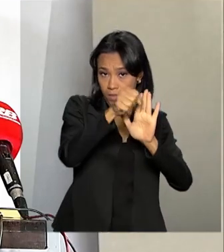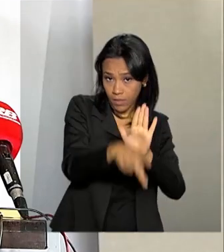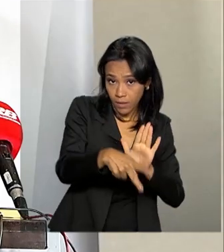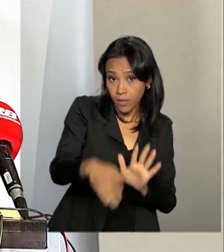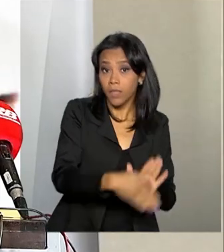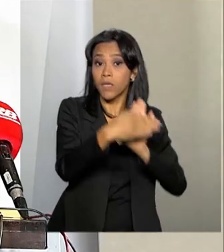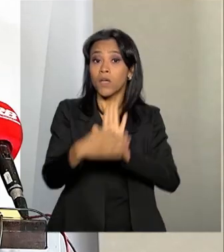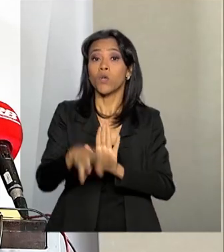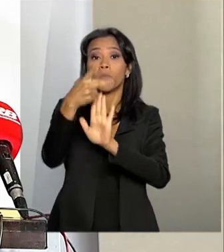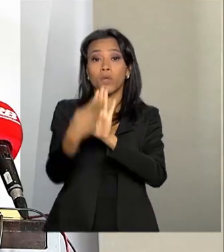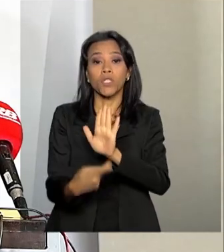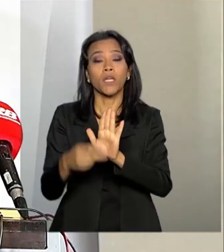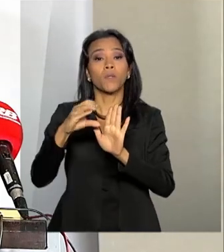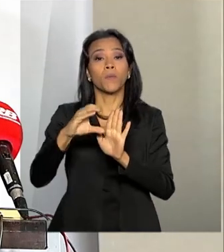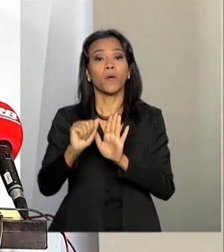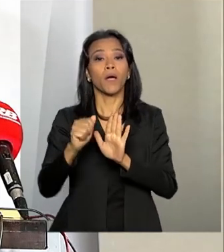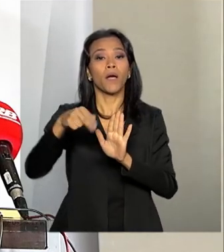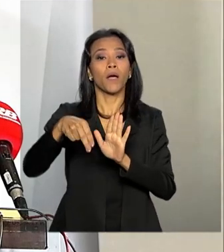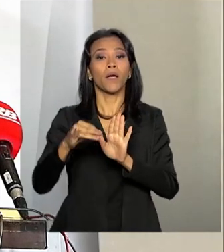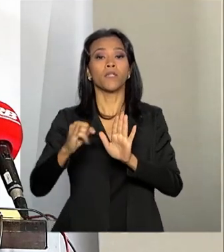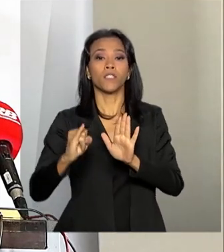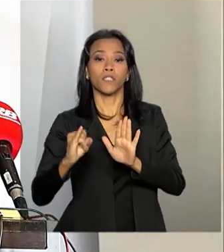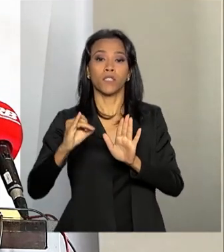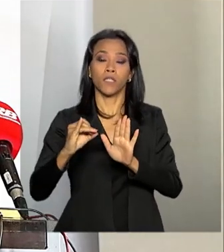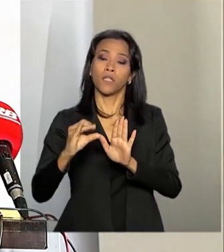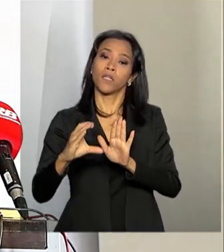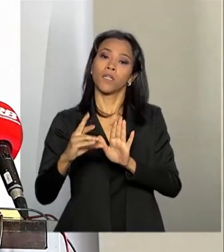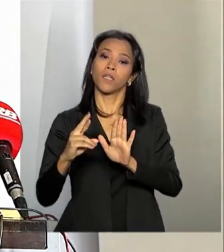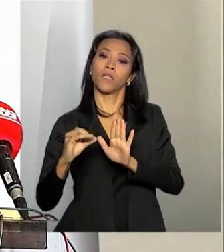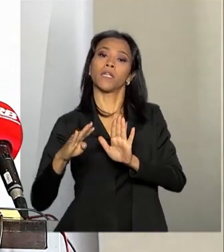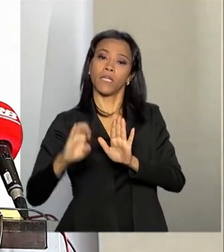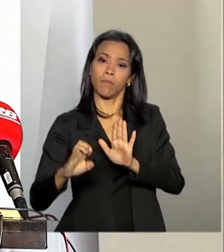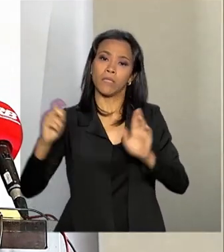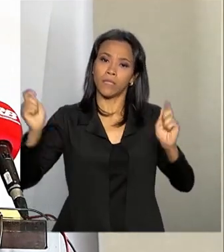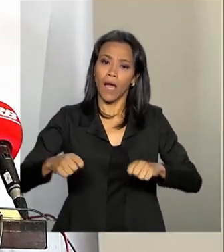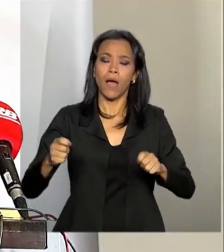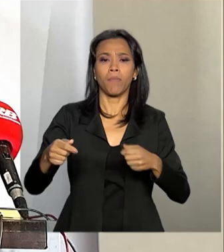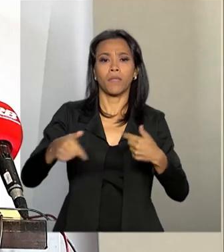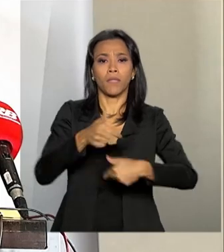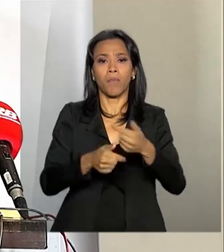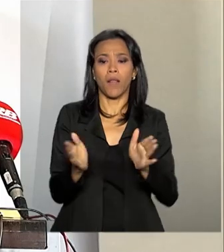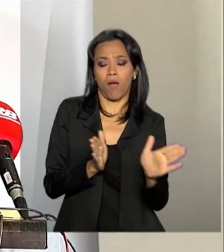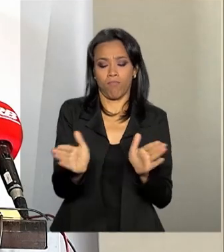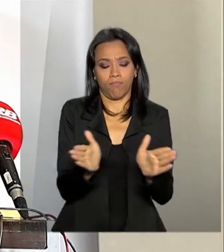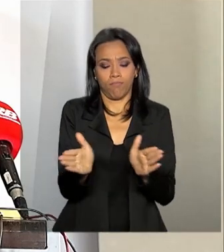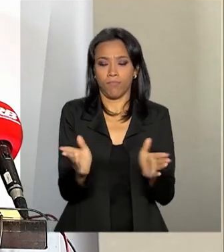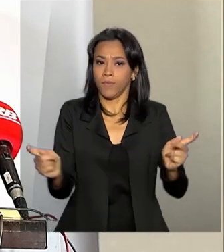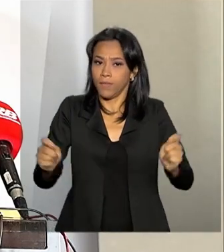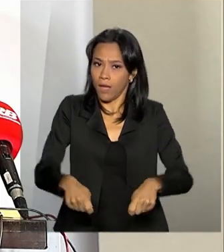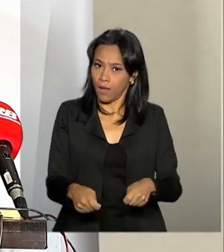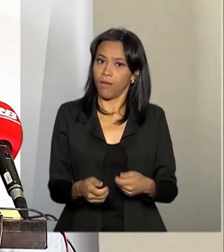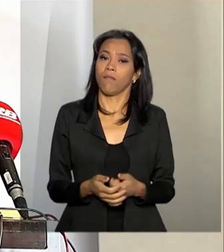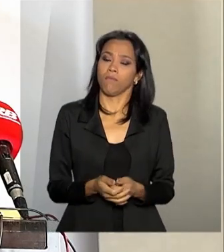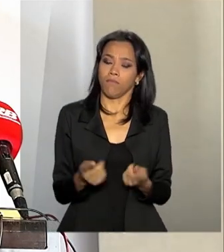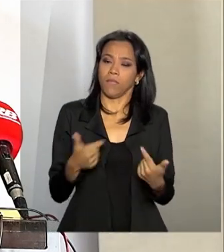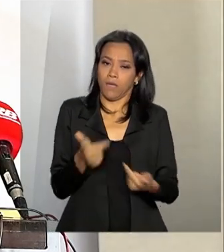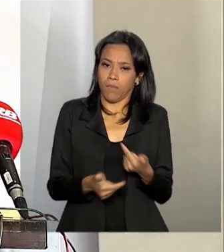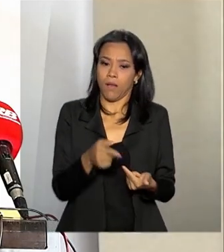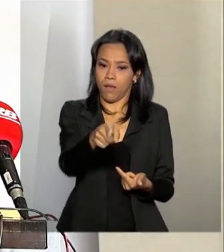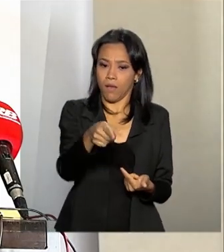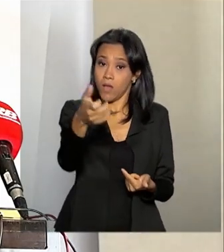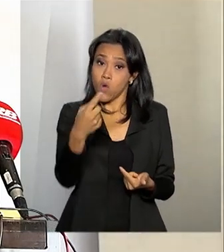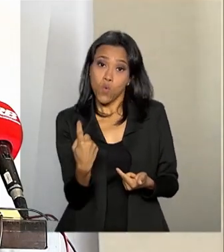o projeto anticrime podem ser enfrentados em conjunto. As duas questões podem ser tratadas em paralelo, mas uma